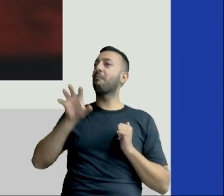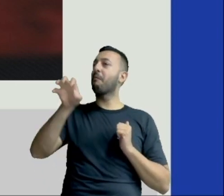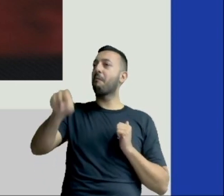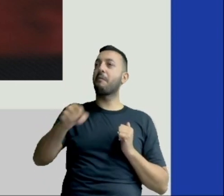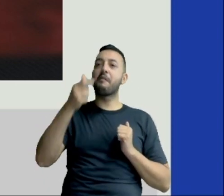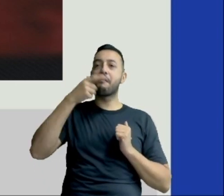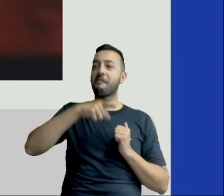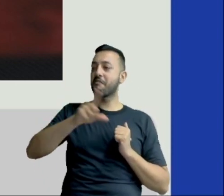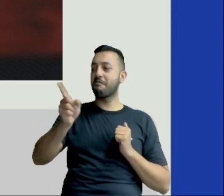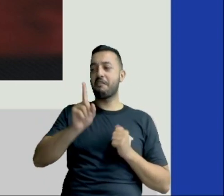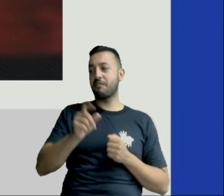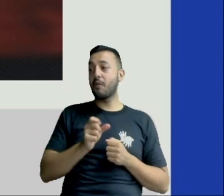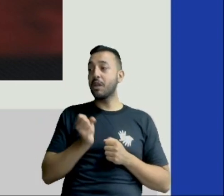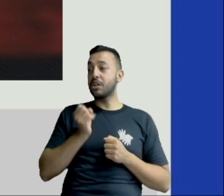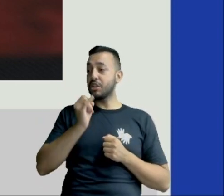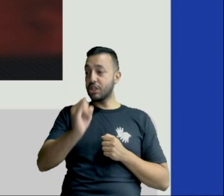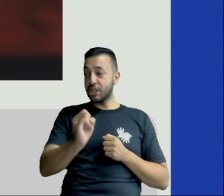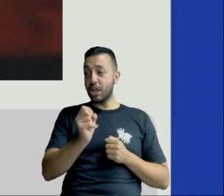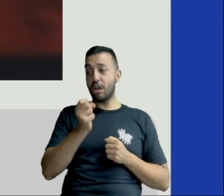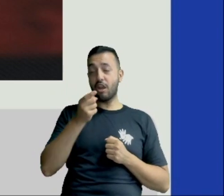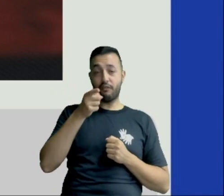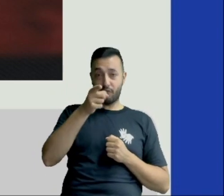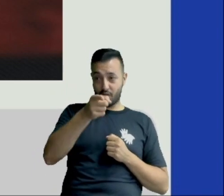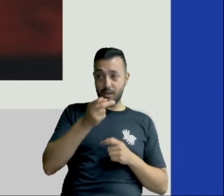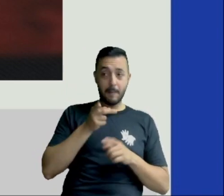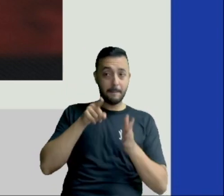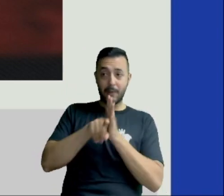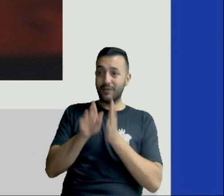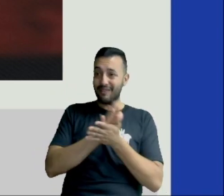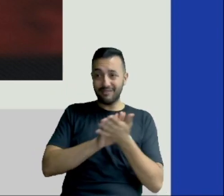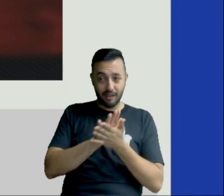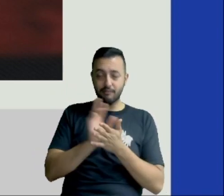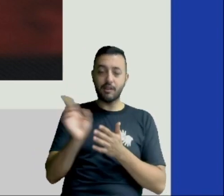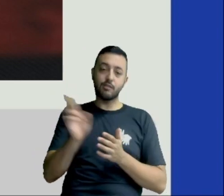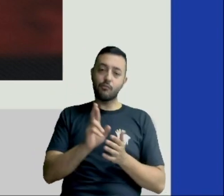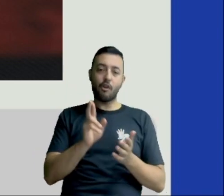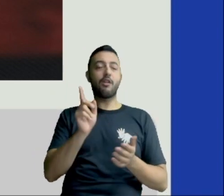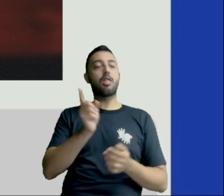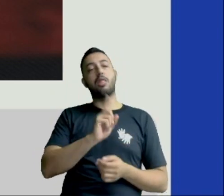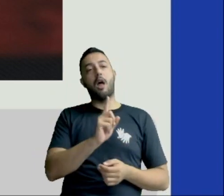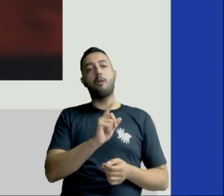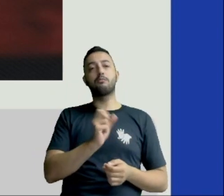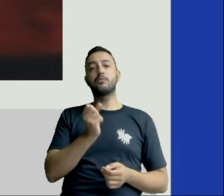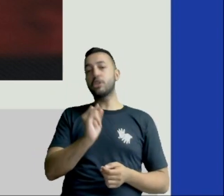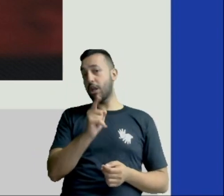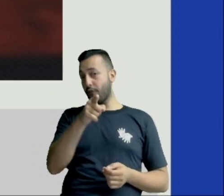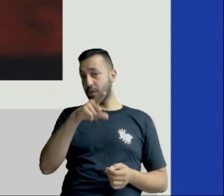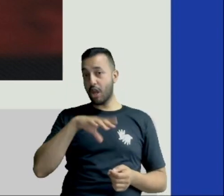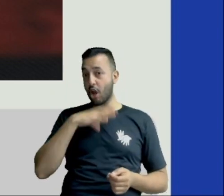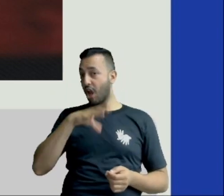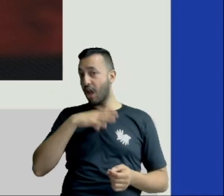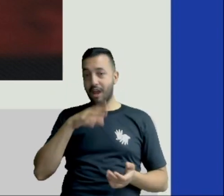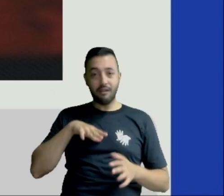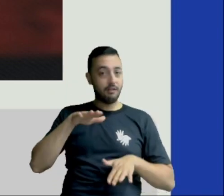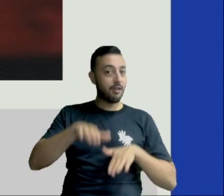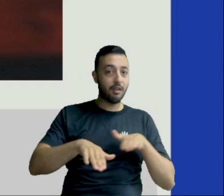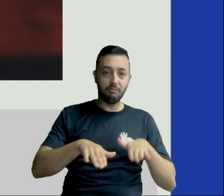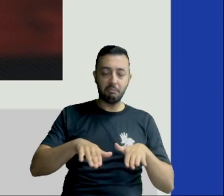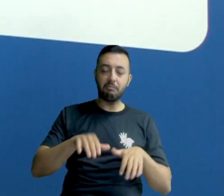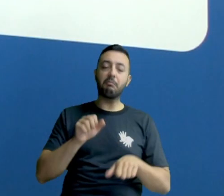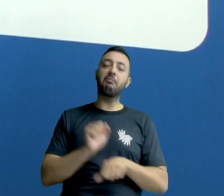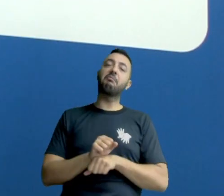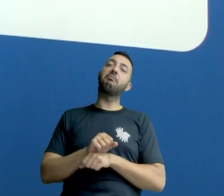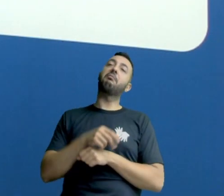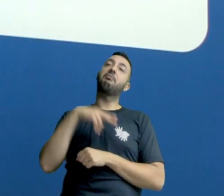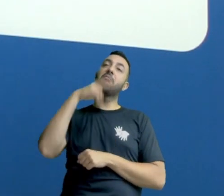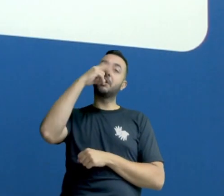não perguntar, a resposta será sempre não. Se você não der um passo à frente, estará sempre no mesmo lugar.